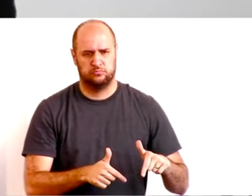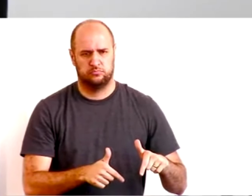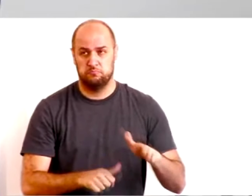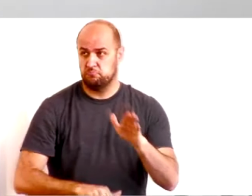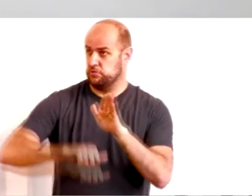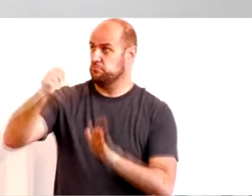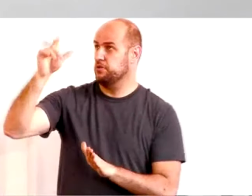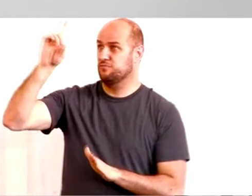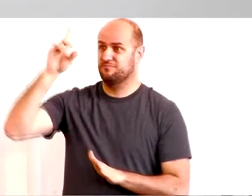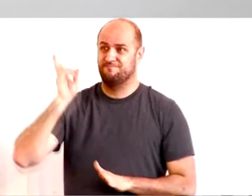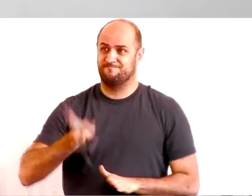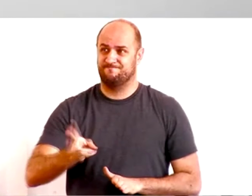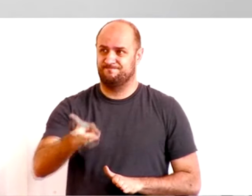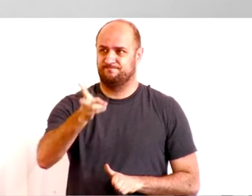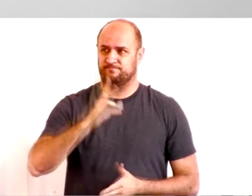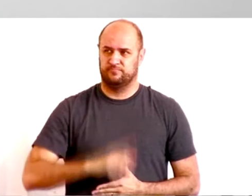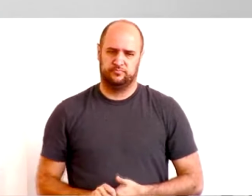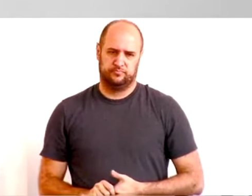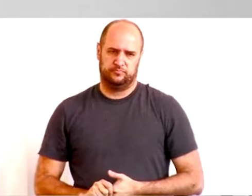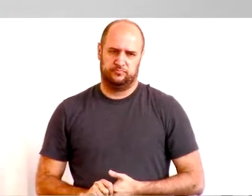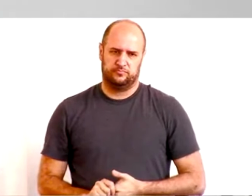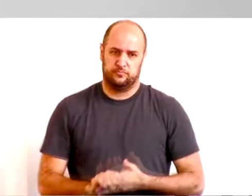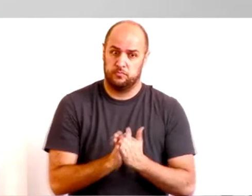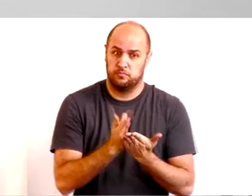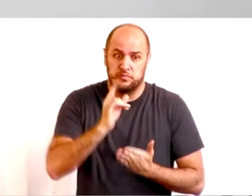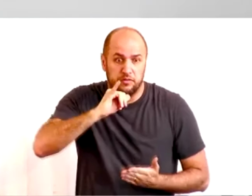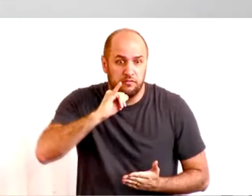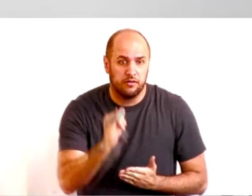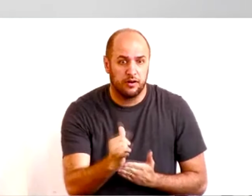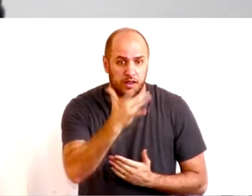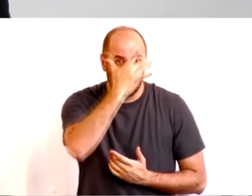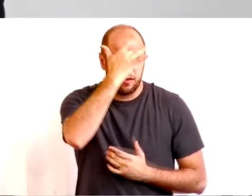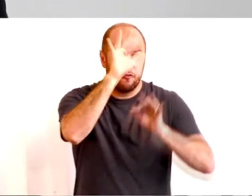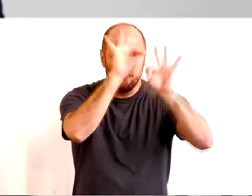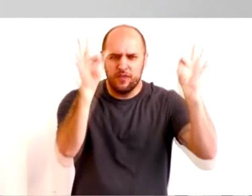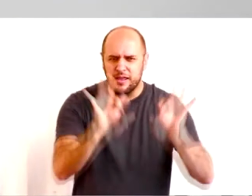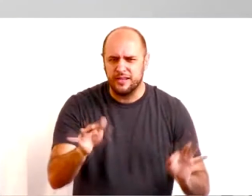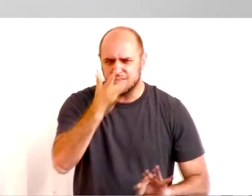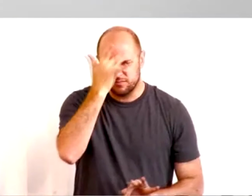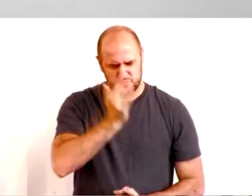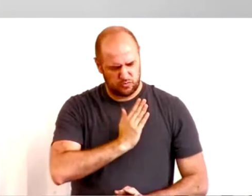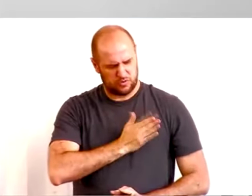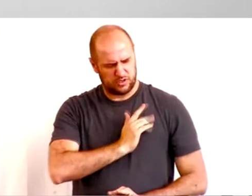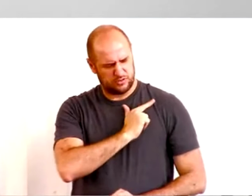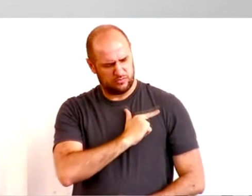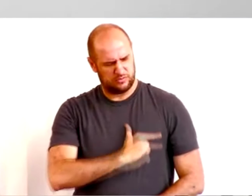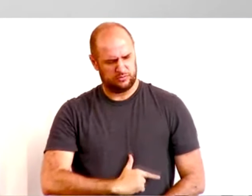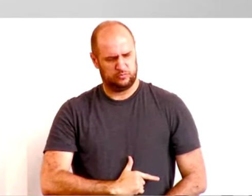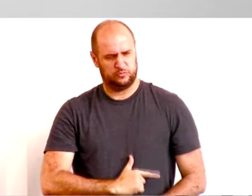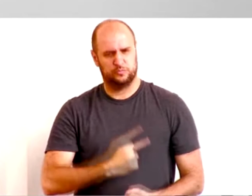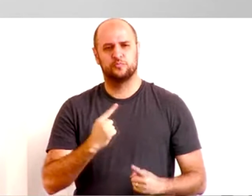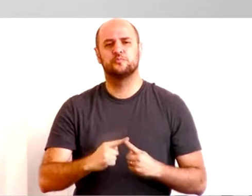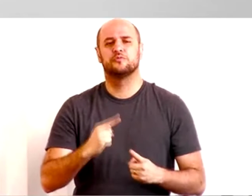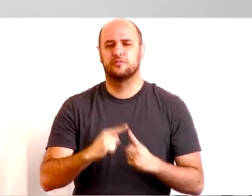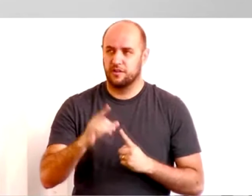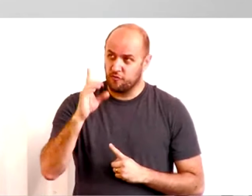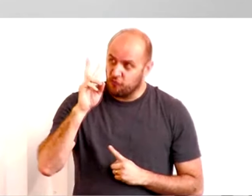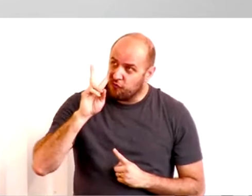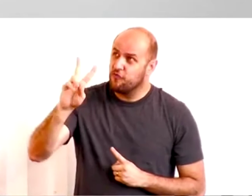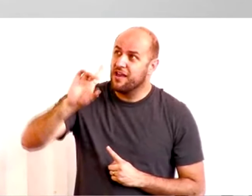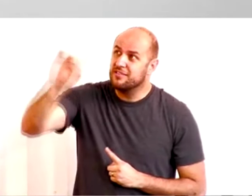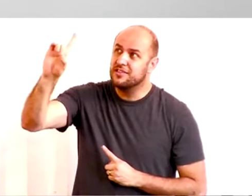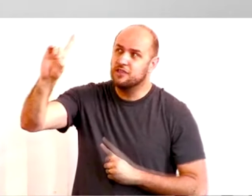O texto nos chama: felizes são os limpos de coração, porque verão a Deus.